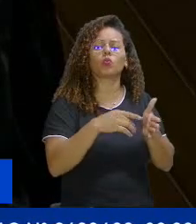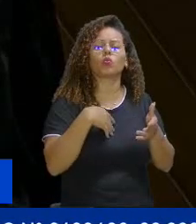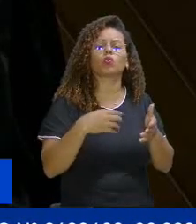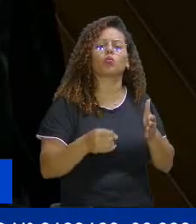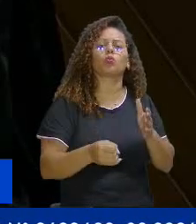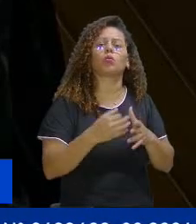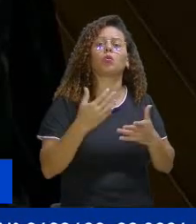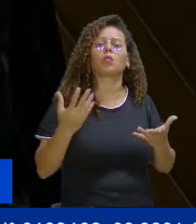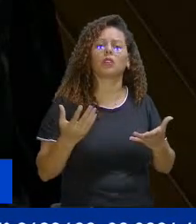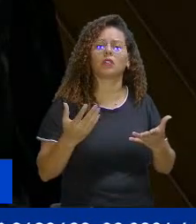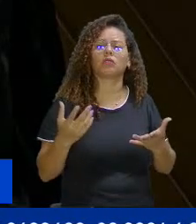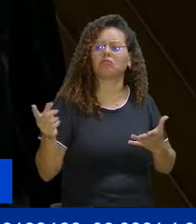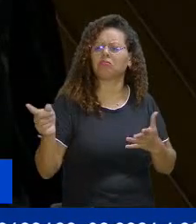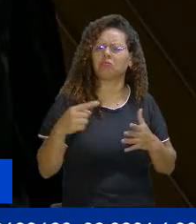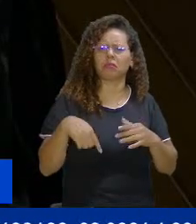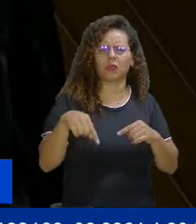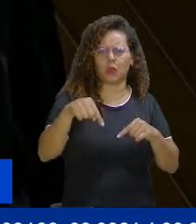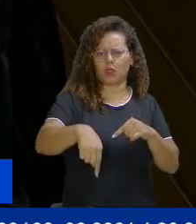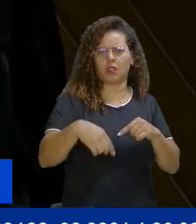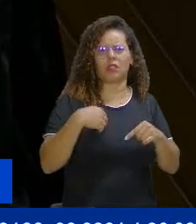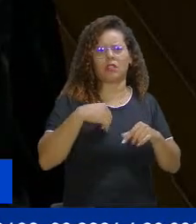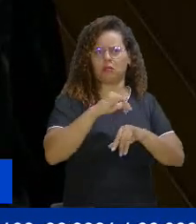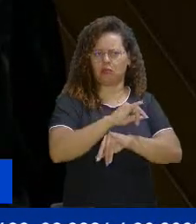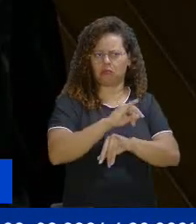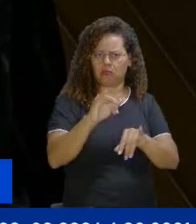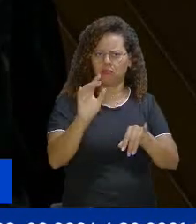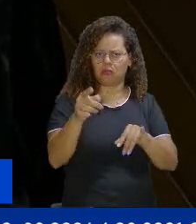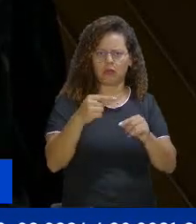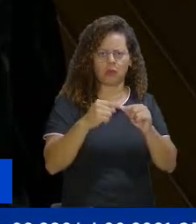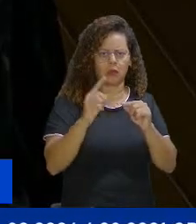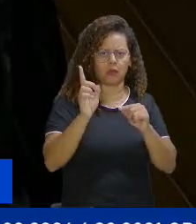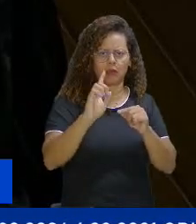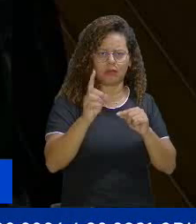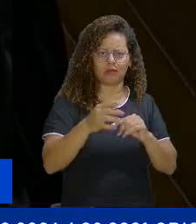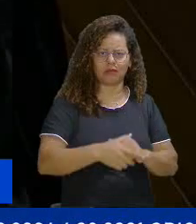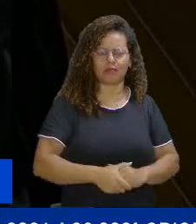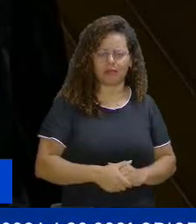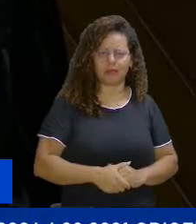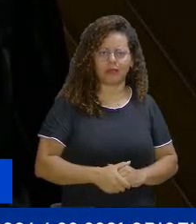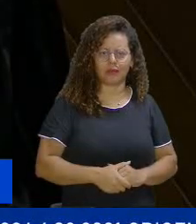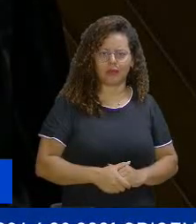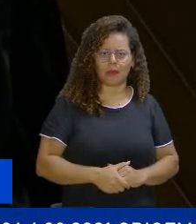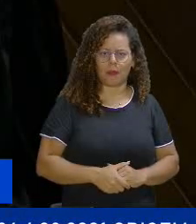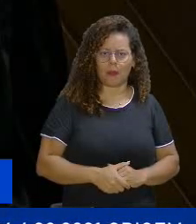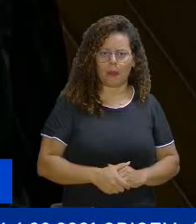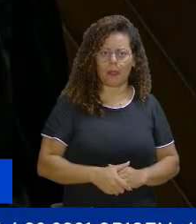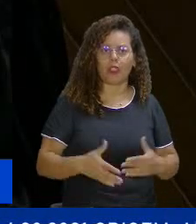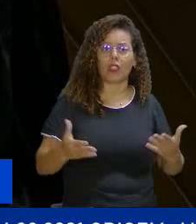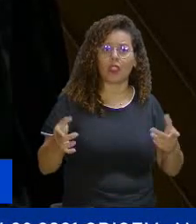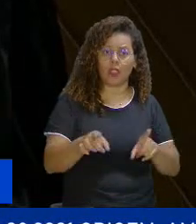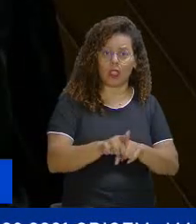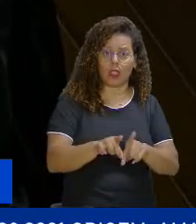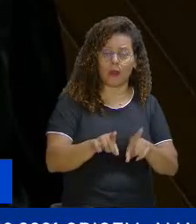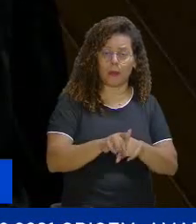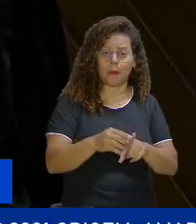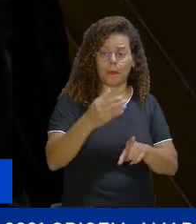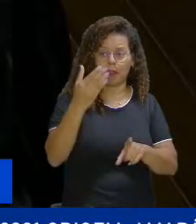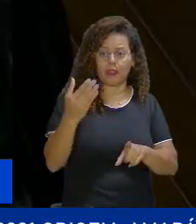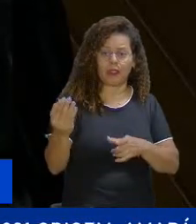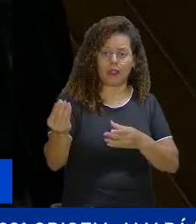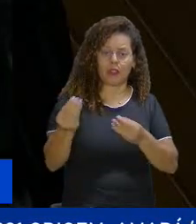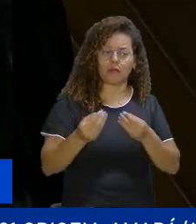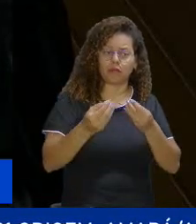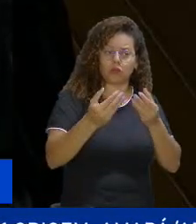diminuta desrespeitou o princípio da economicidade, muito menos o da moralidade. Quanto ao valor estimável doado pela